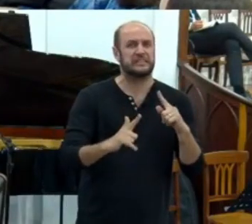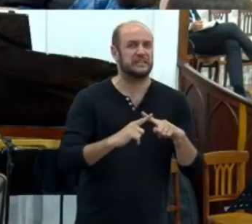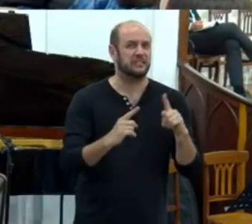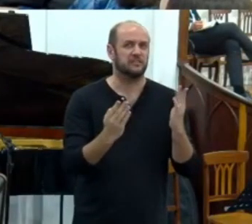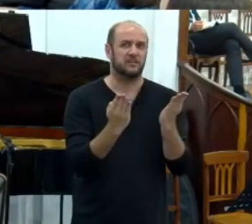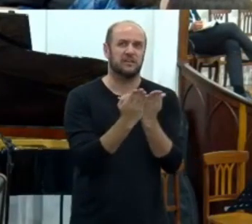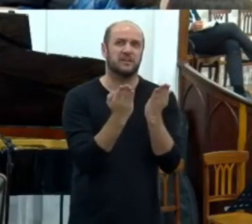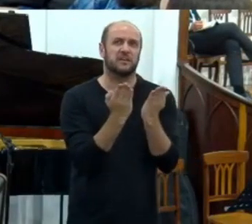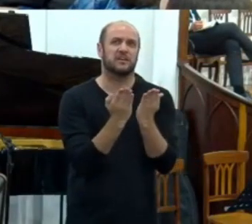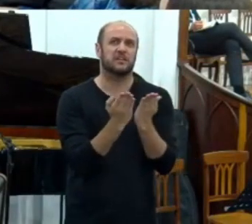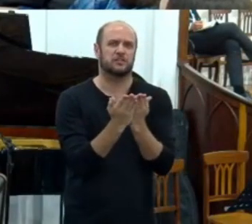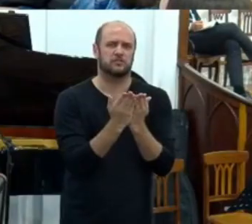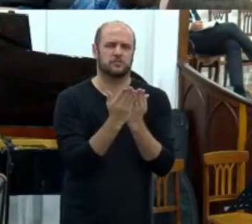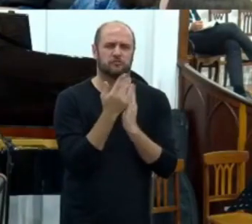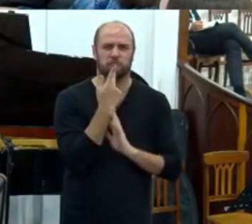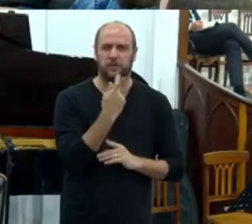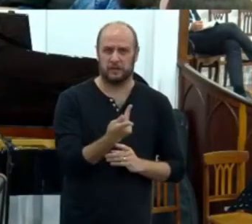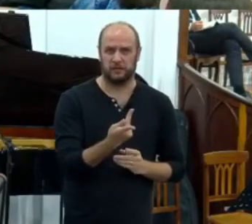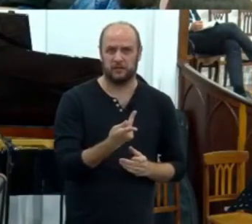igrejas evangélicas.